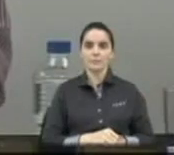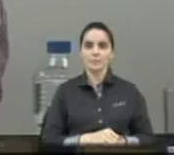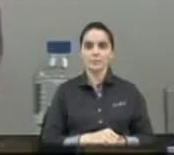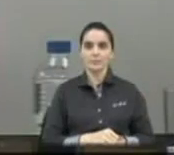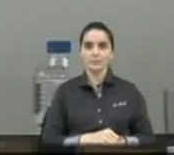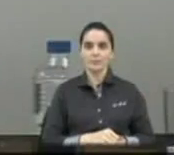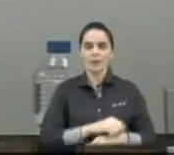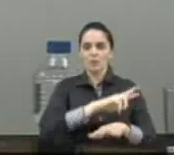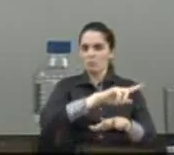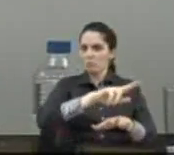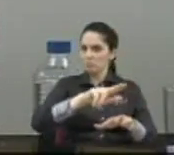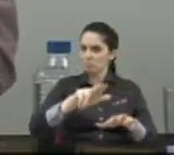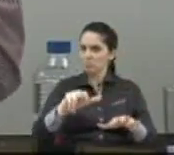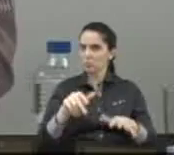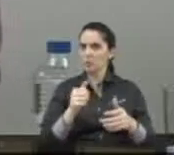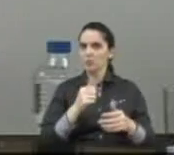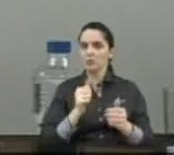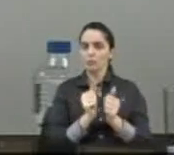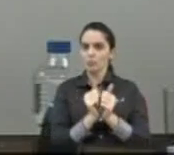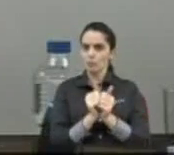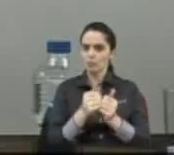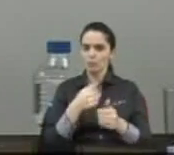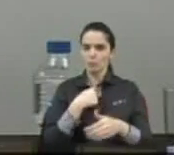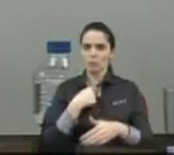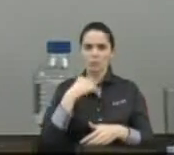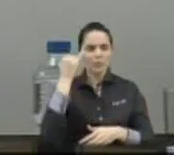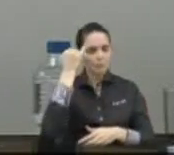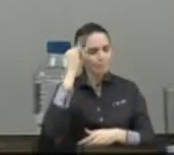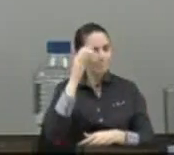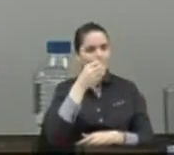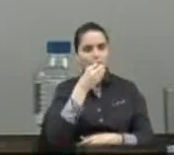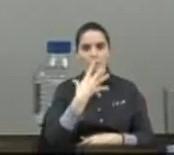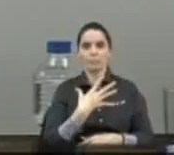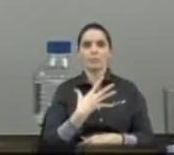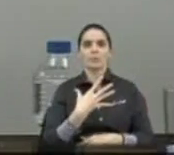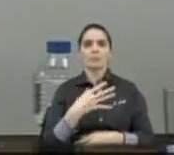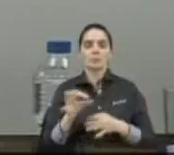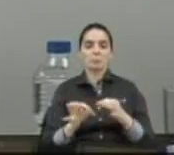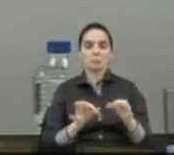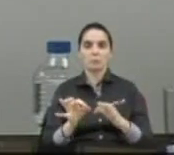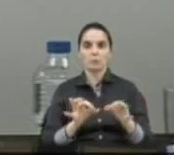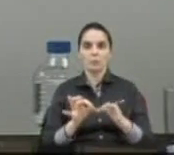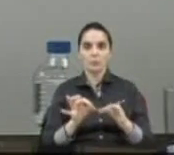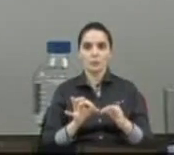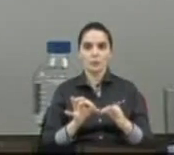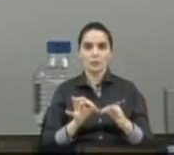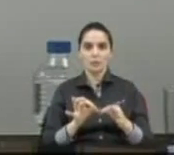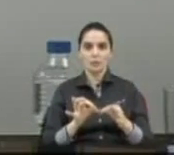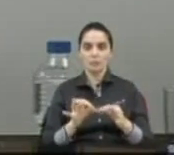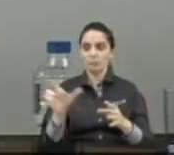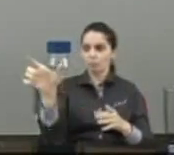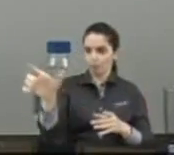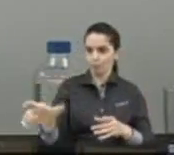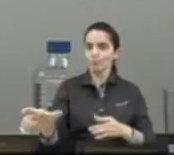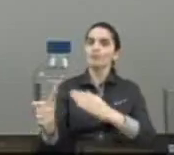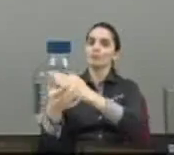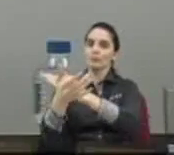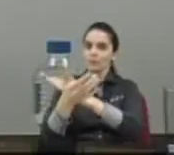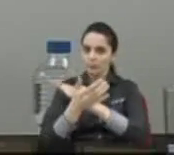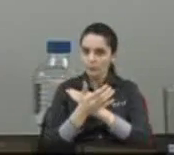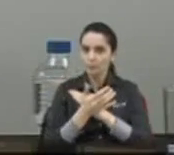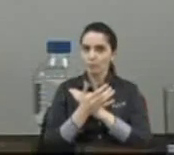várias vezes no meu gabinete, trazendo as ideias boas. Inclusive, tem projeto que ele ajudou